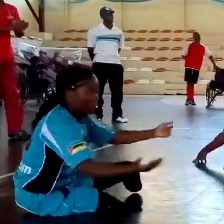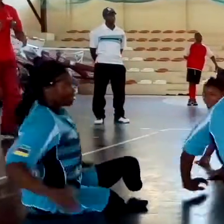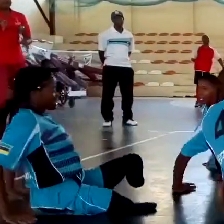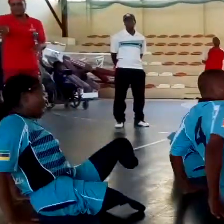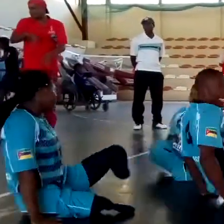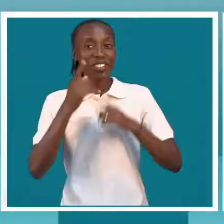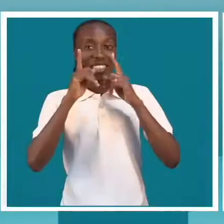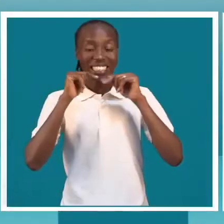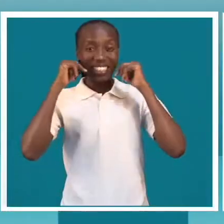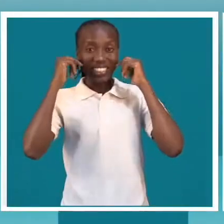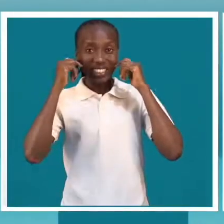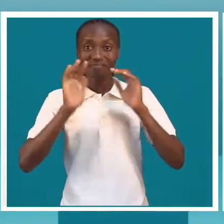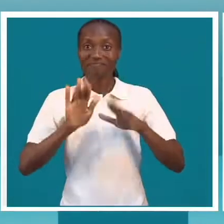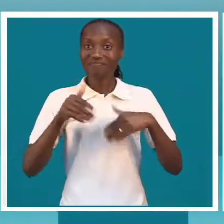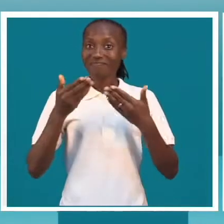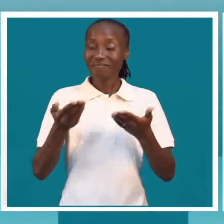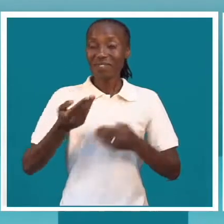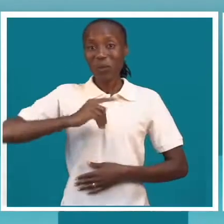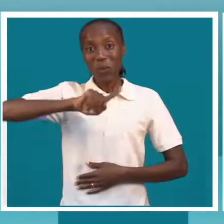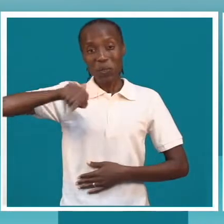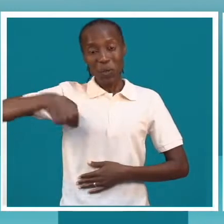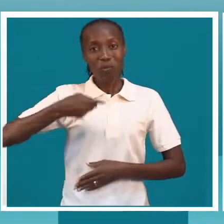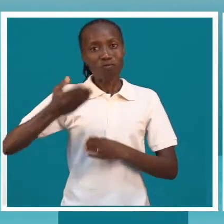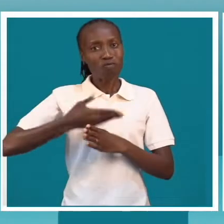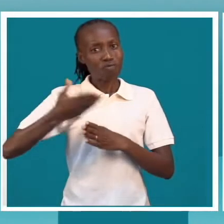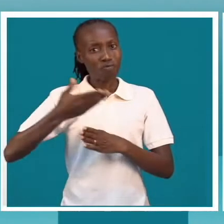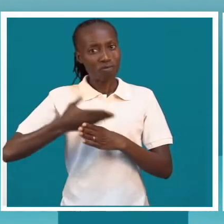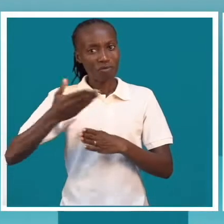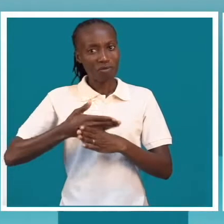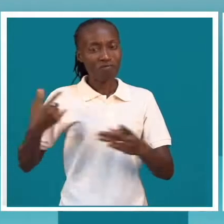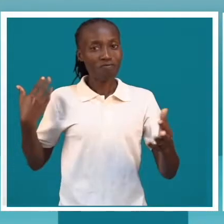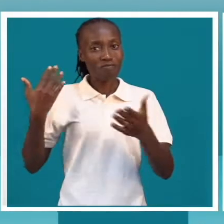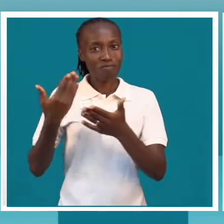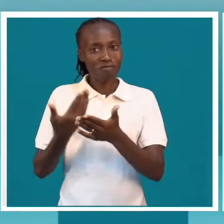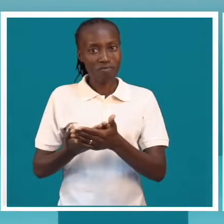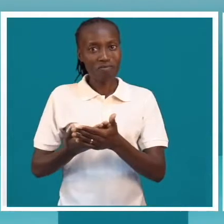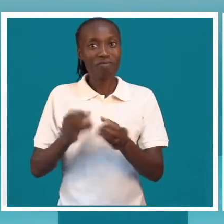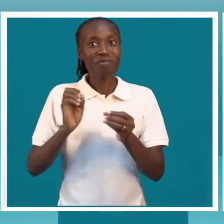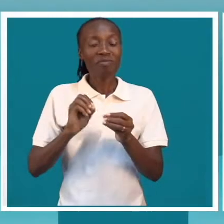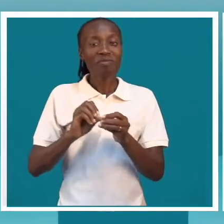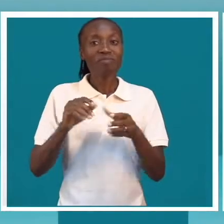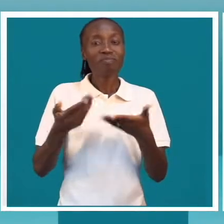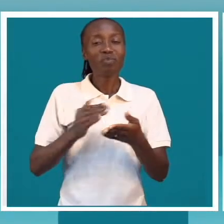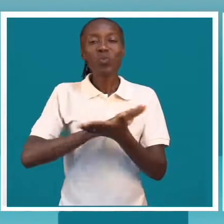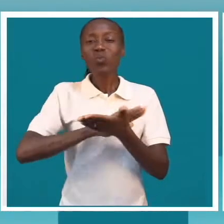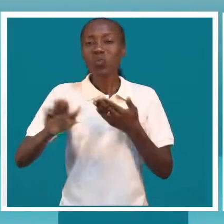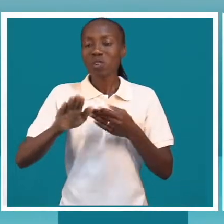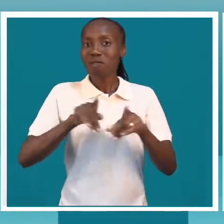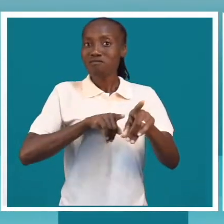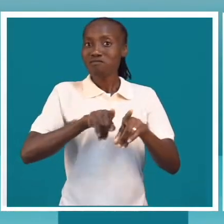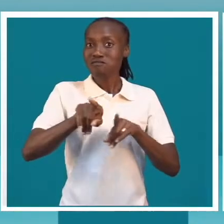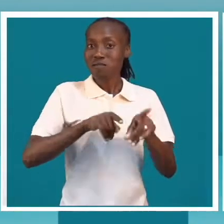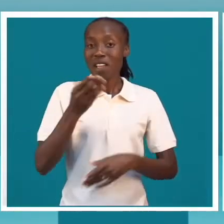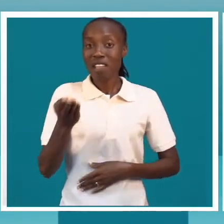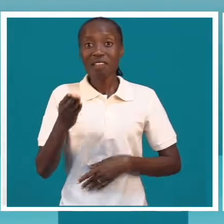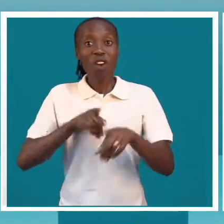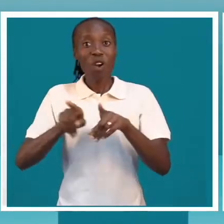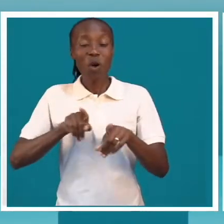atletas. Sempre nos fizemos, porque não tínhamos treinado, não tínhamos pouco tempo,